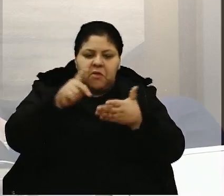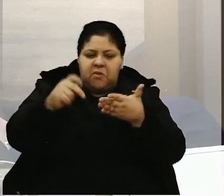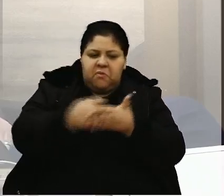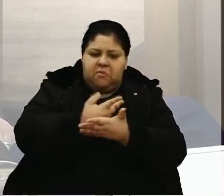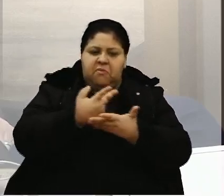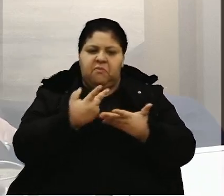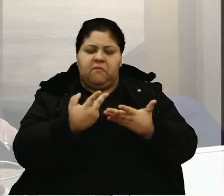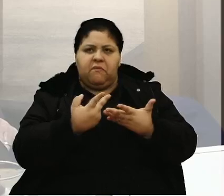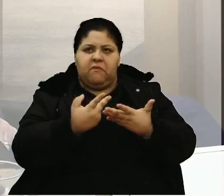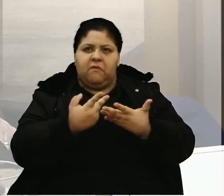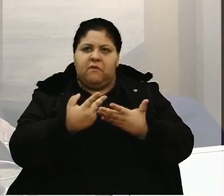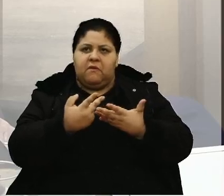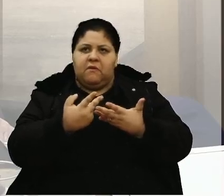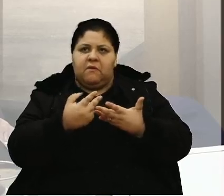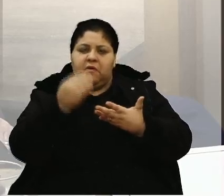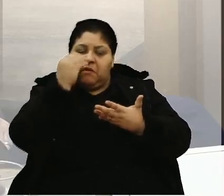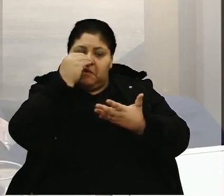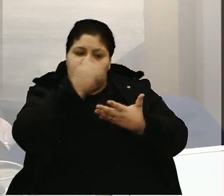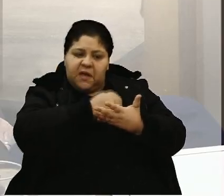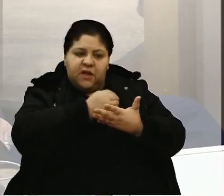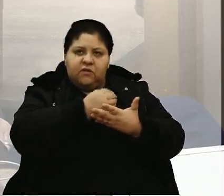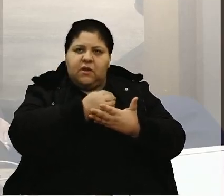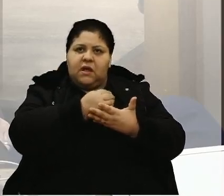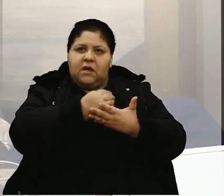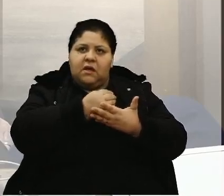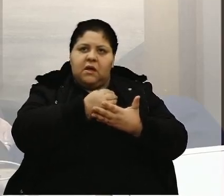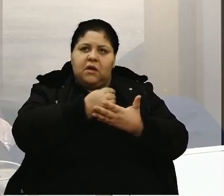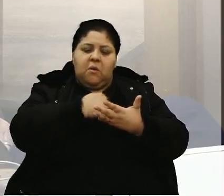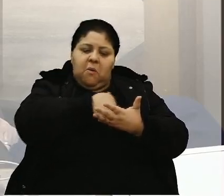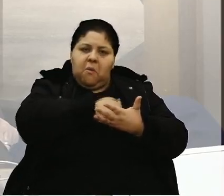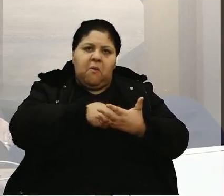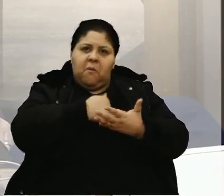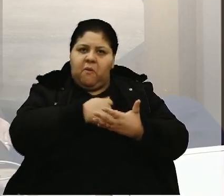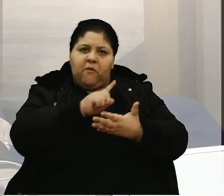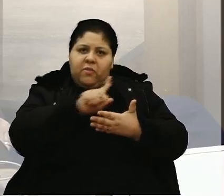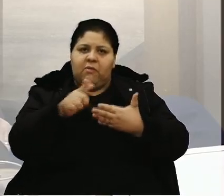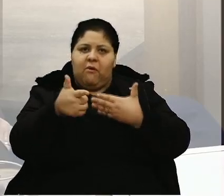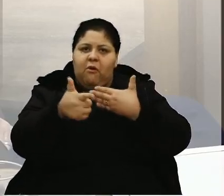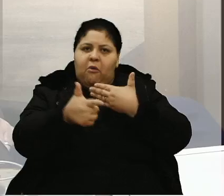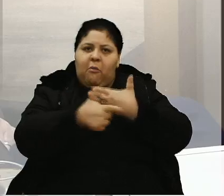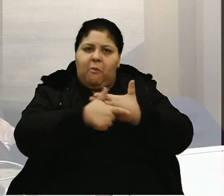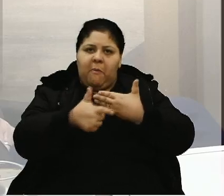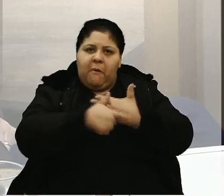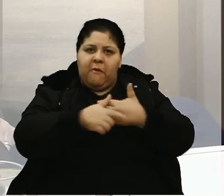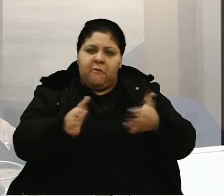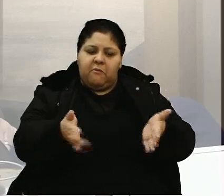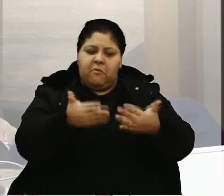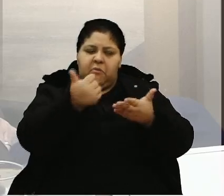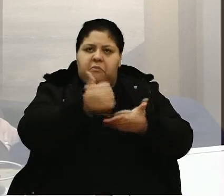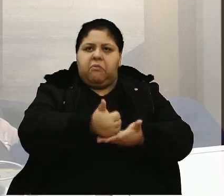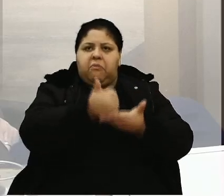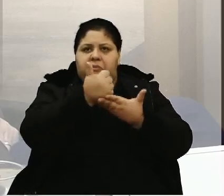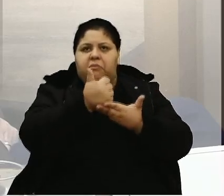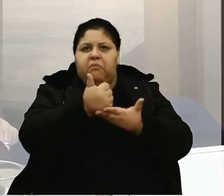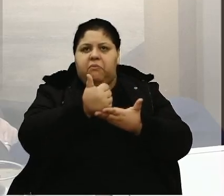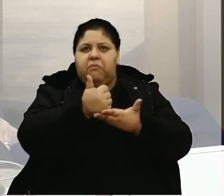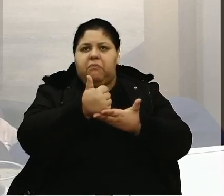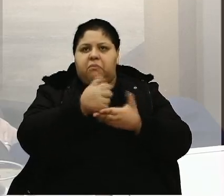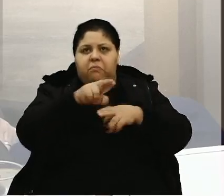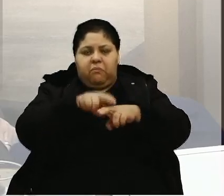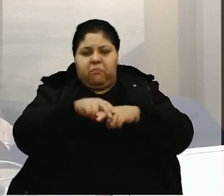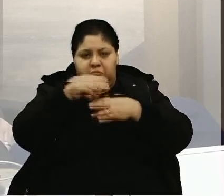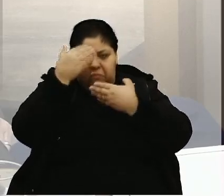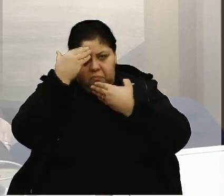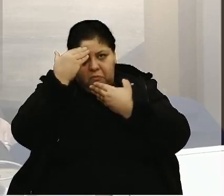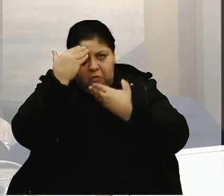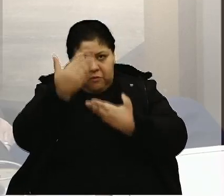tentar rebaixar de alguma forma, né? Esse não é o papel que a gente deve incentivar e apoiar, e, portanto, agradeço, né, os